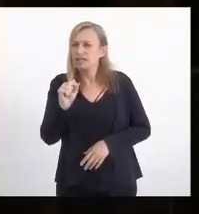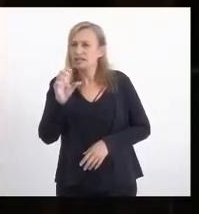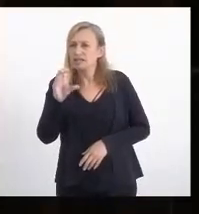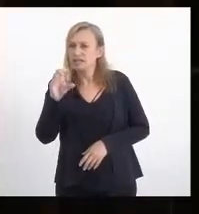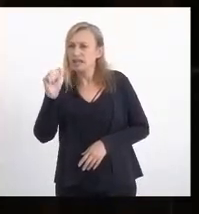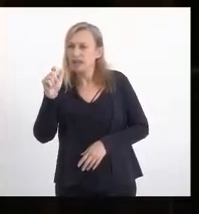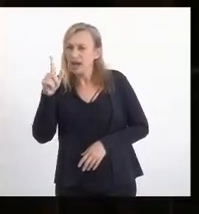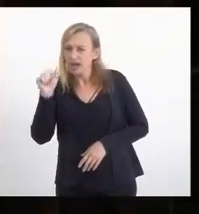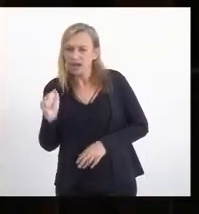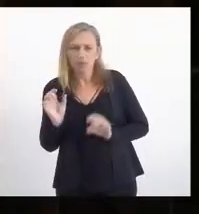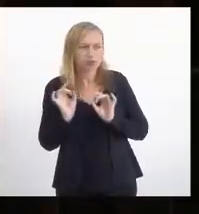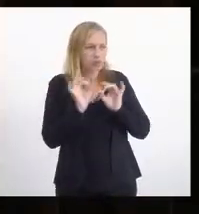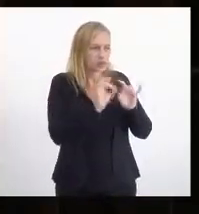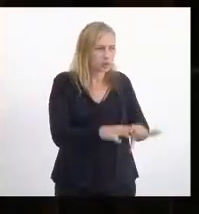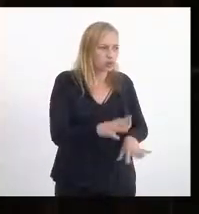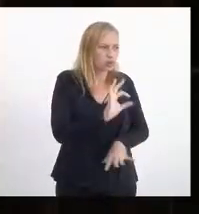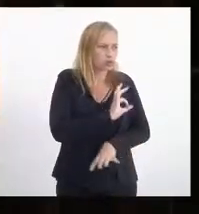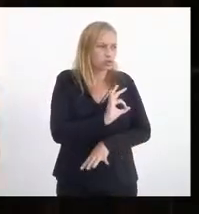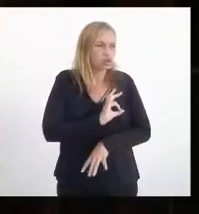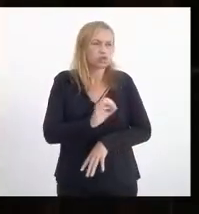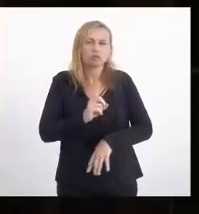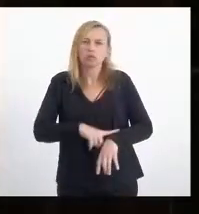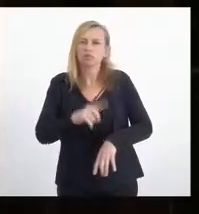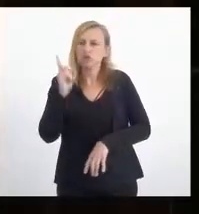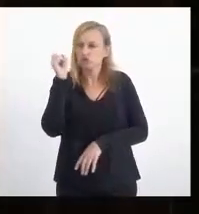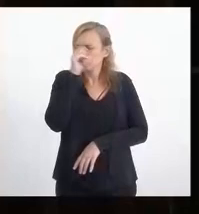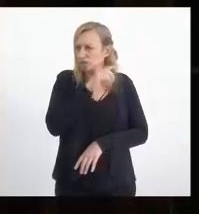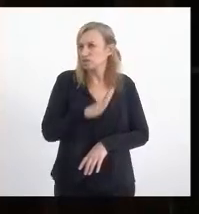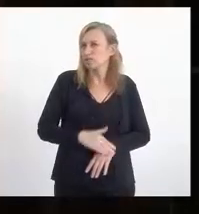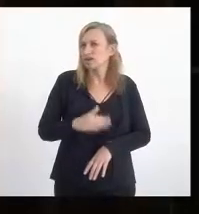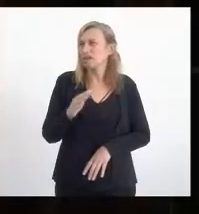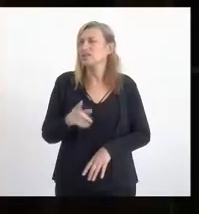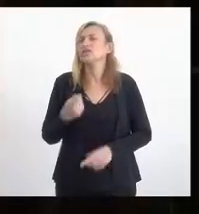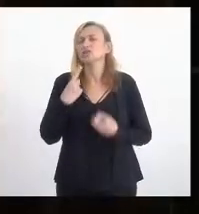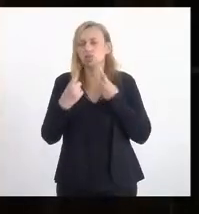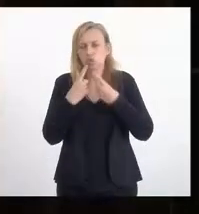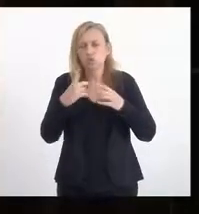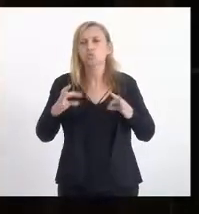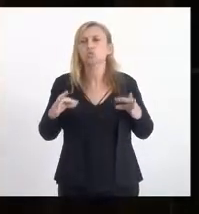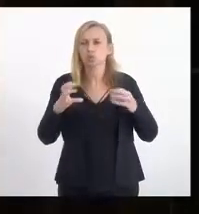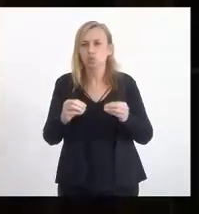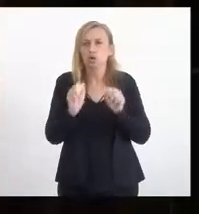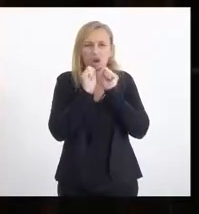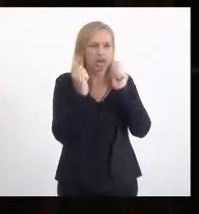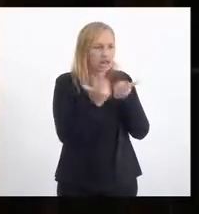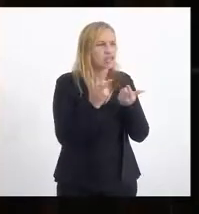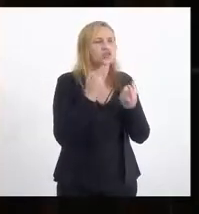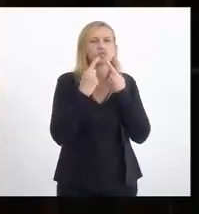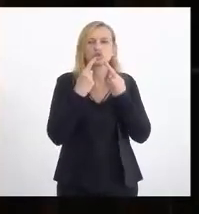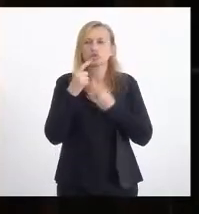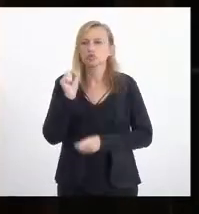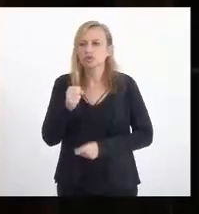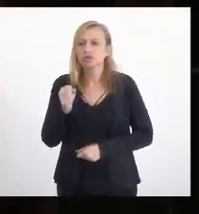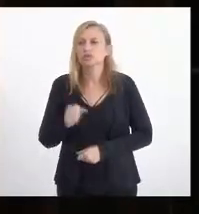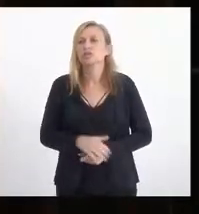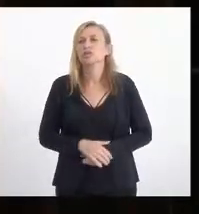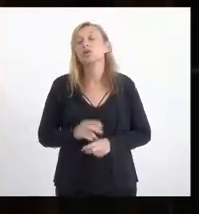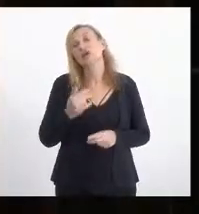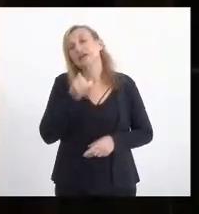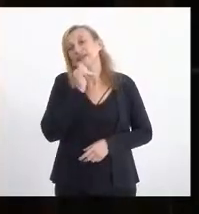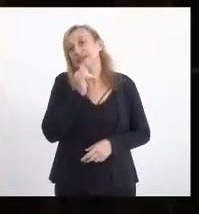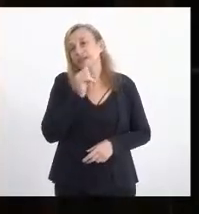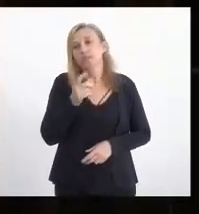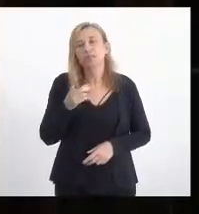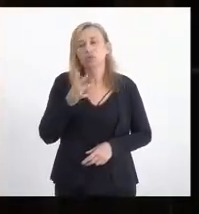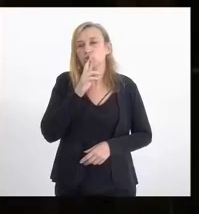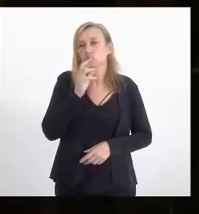abandono dos policiais nos momentos mais difíceis é claro nós temos que debater tudo isso alerj estão debatendo isso né Por